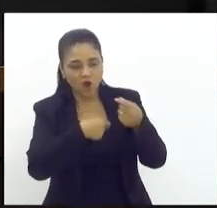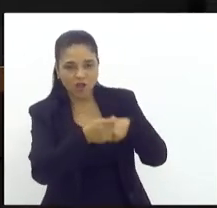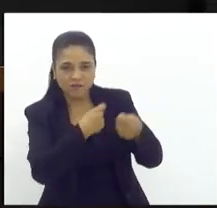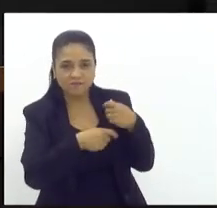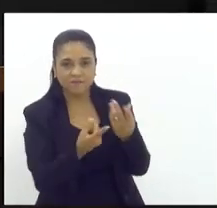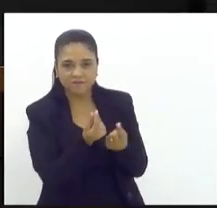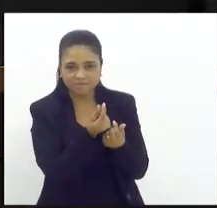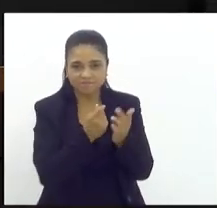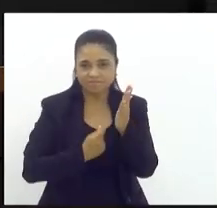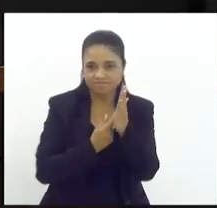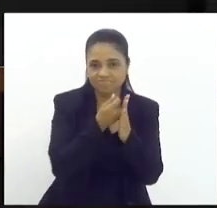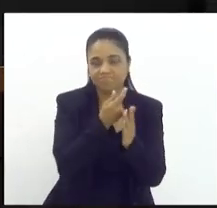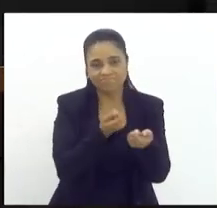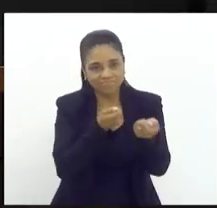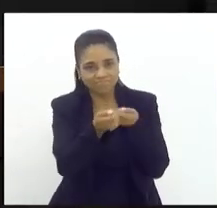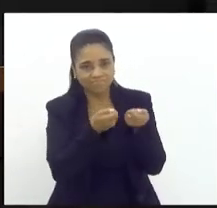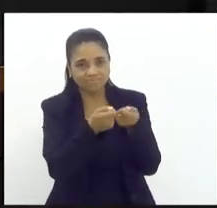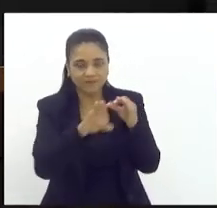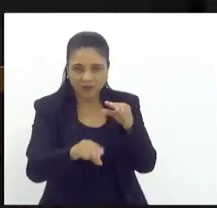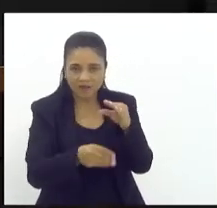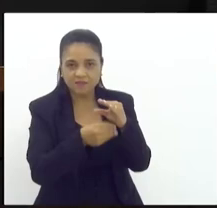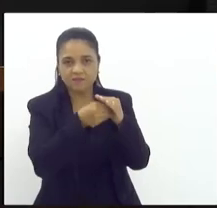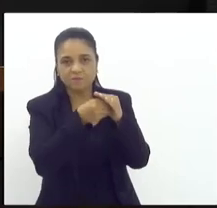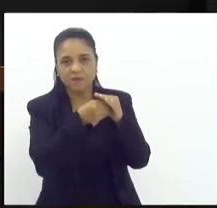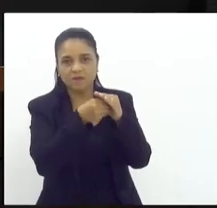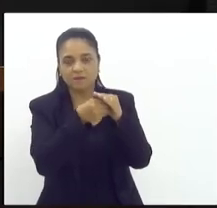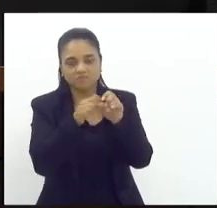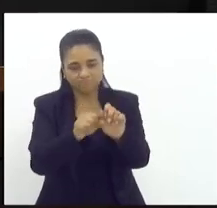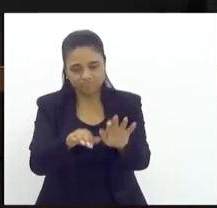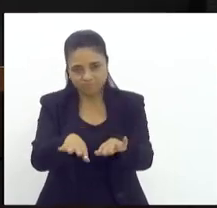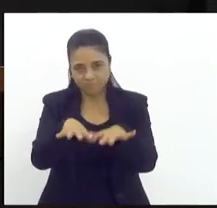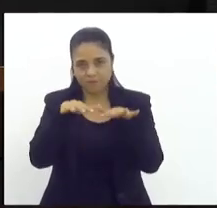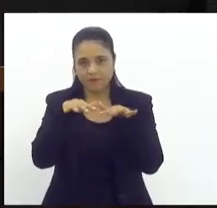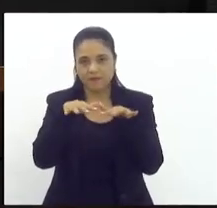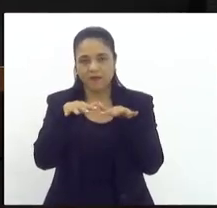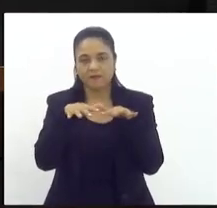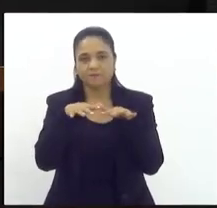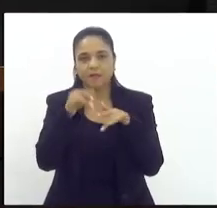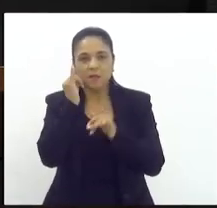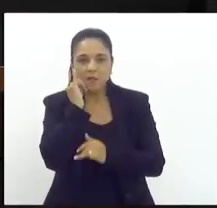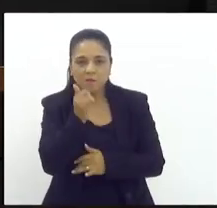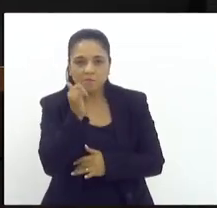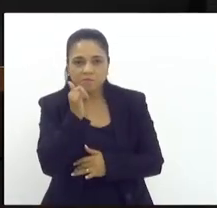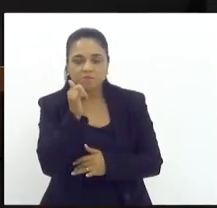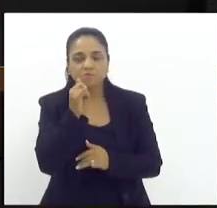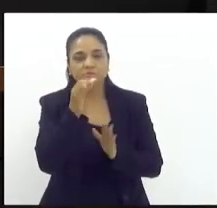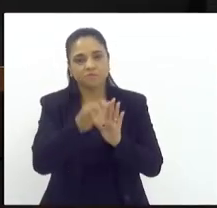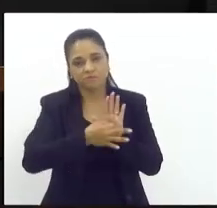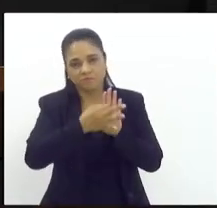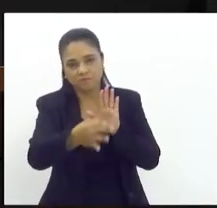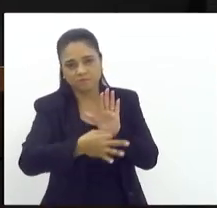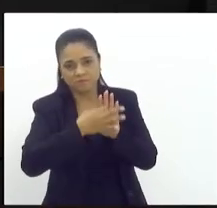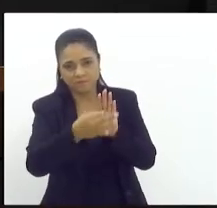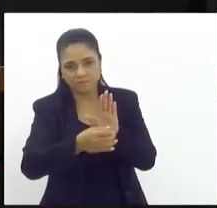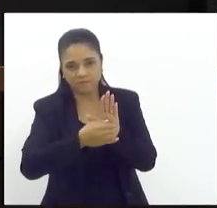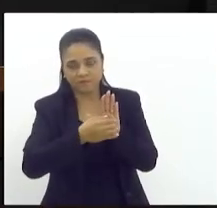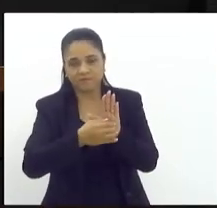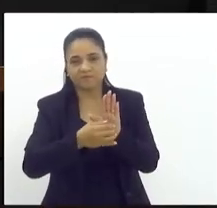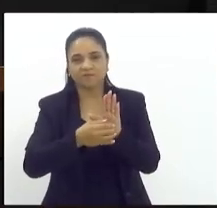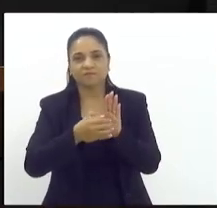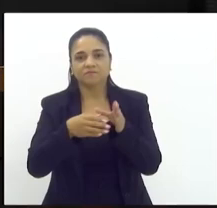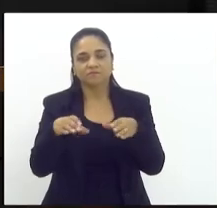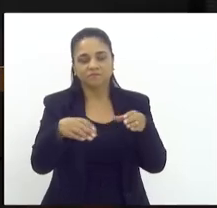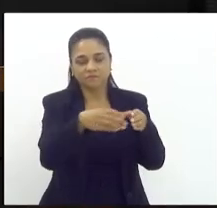fiscalização financeira e controle as emendas de plenário para mentir parecer pela comissão de